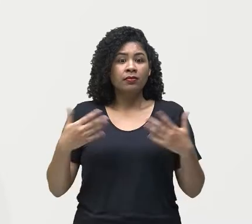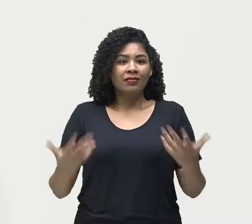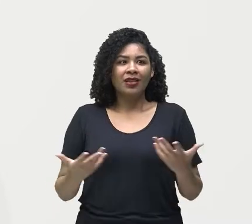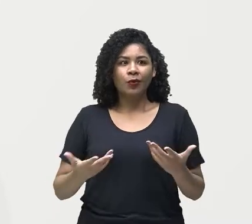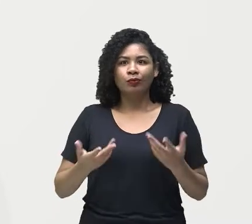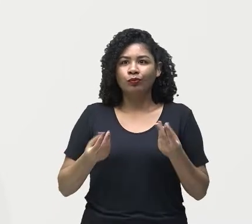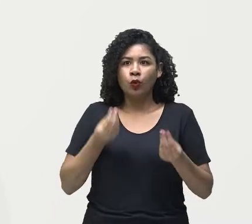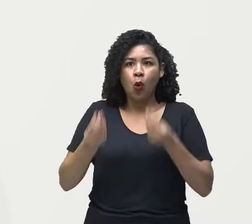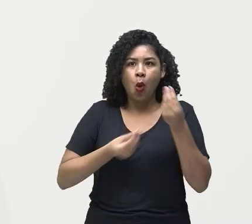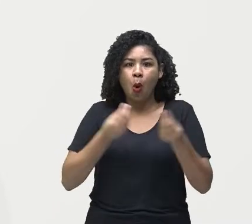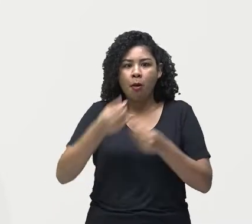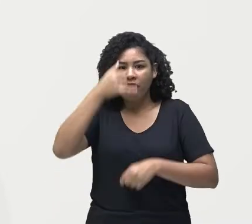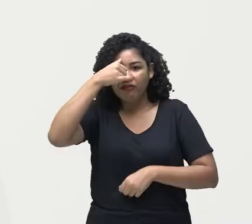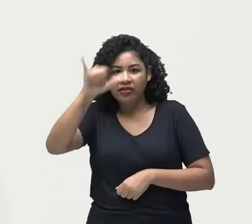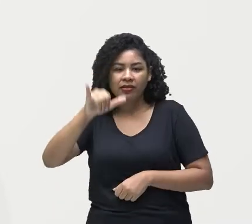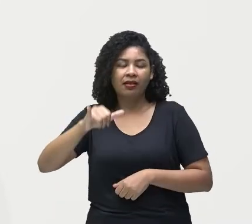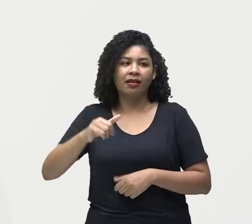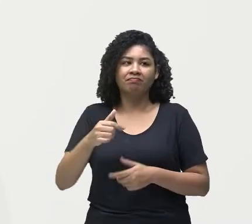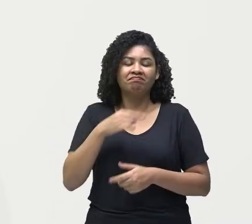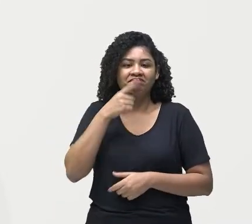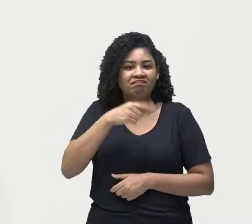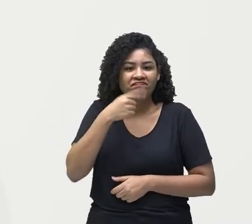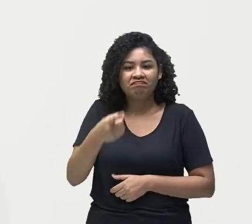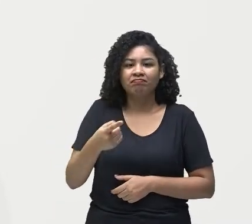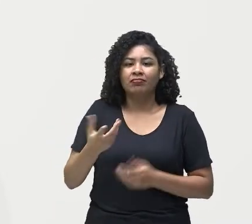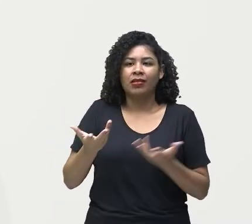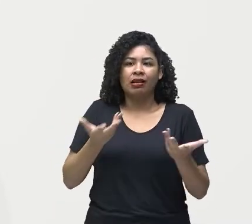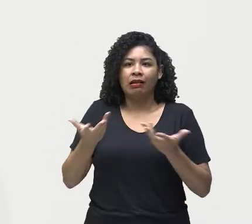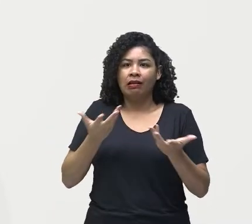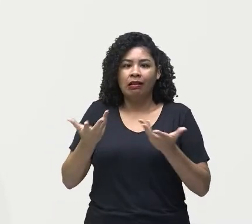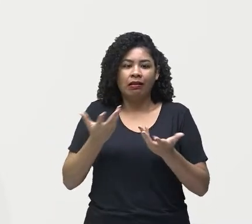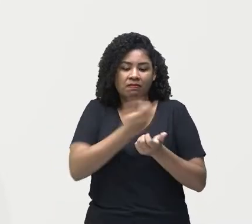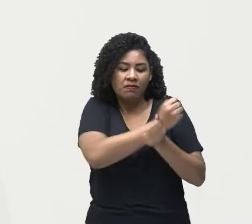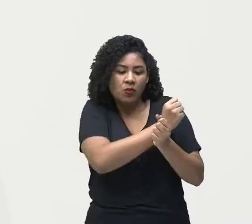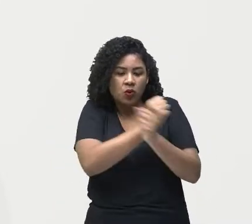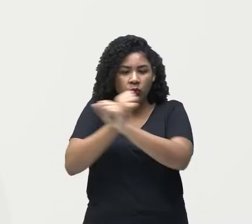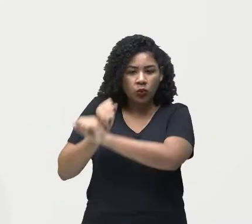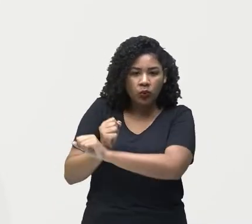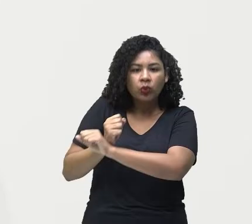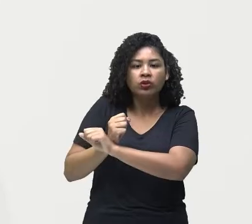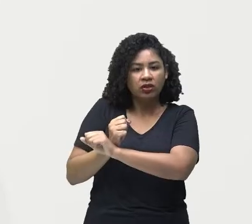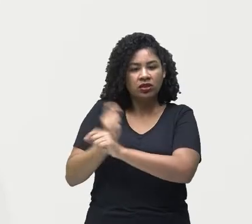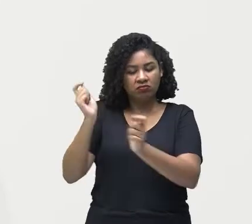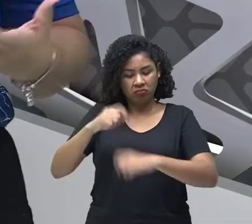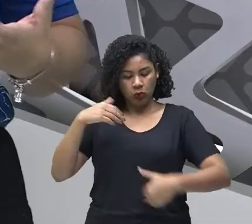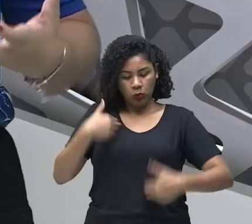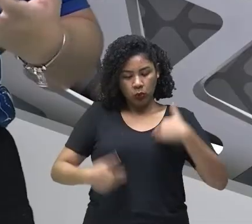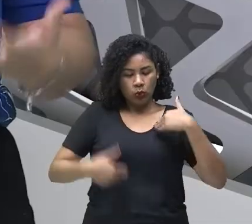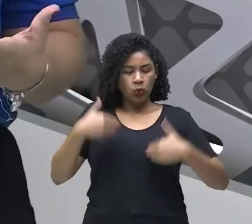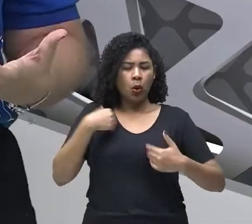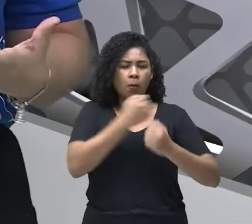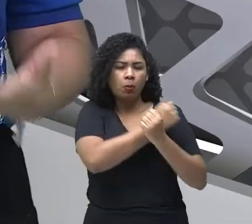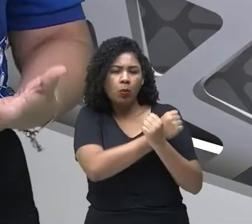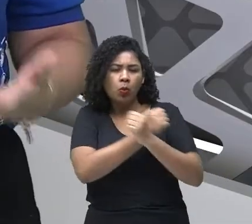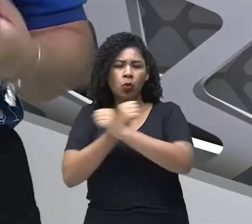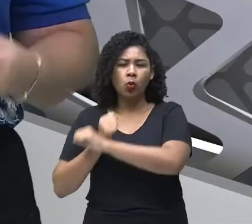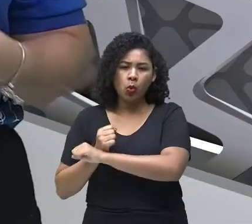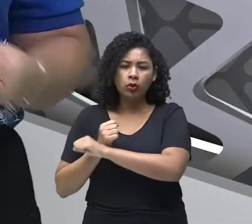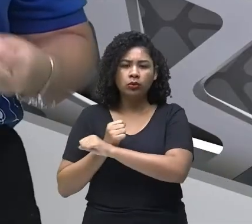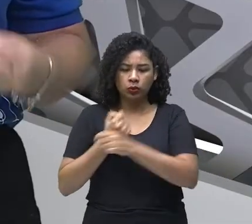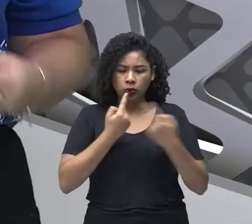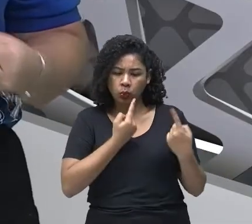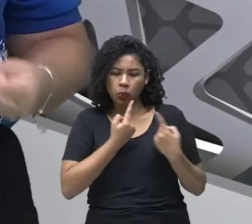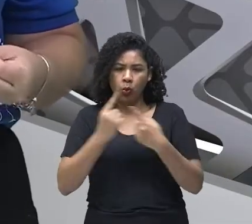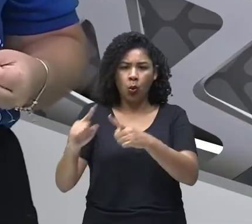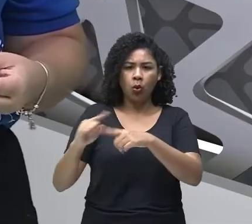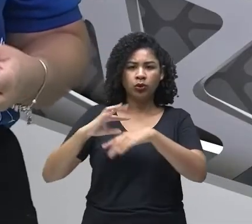de prevenção, como não há uma forma de se defender, de tornar o seu organismo com possibilidade de